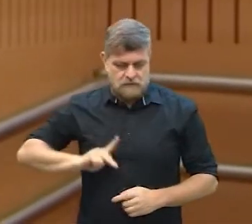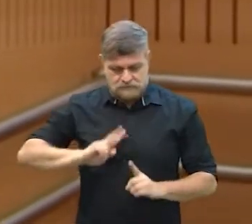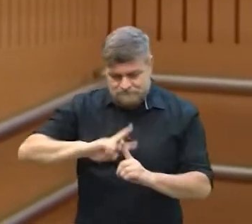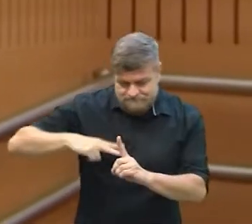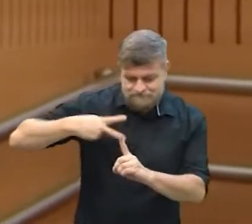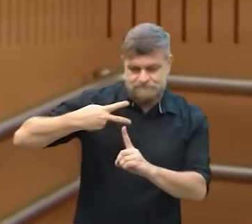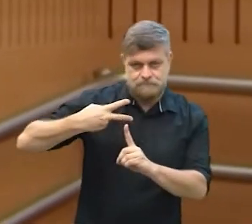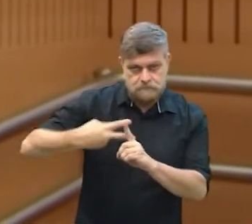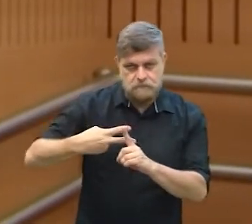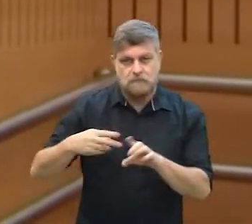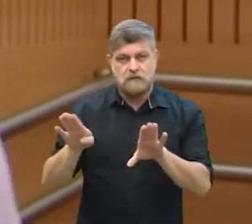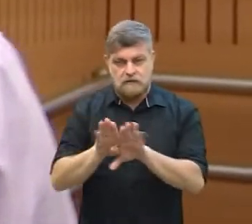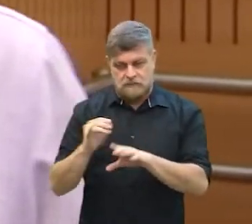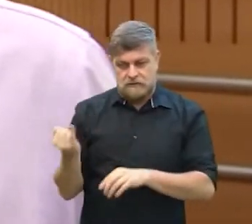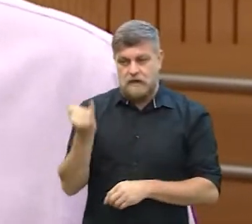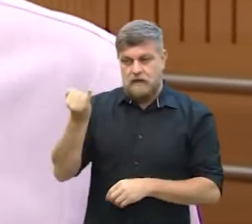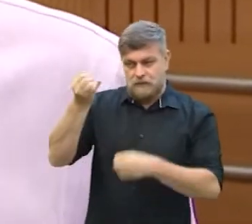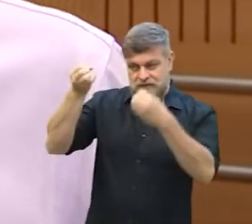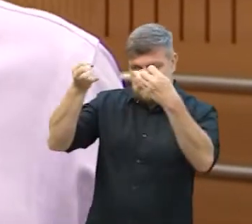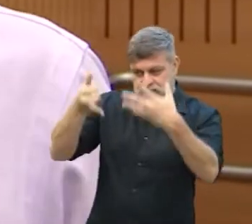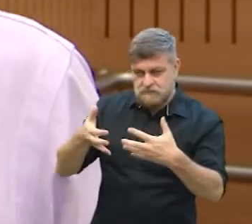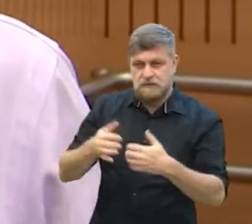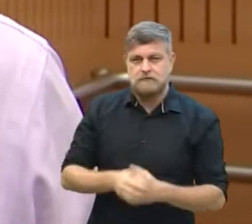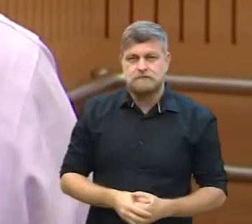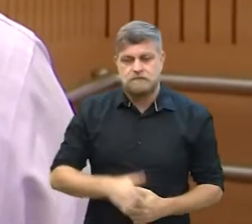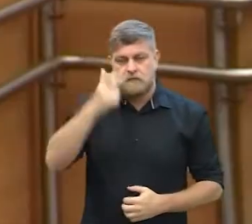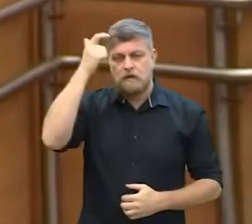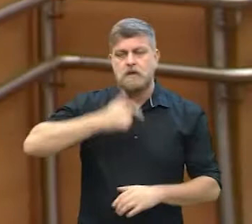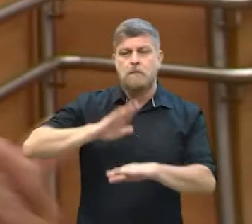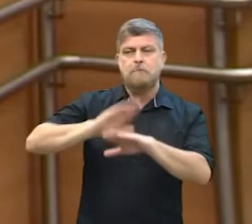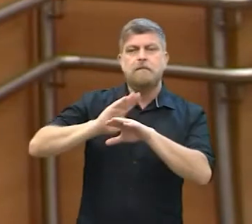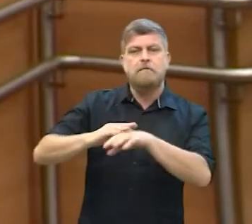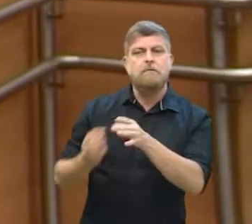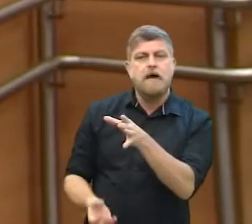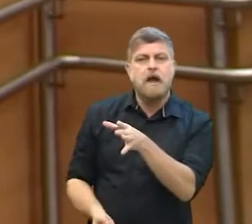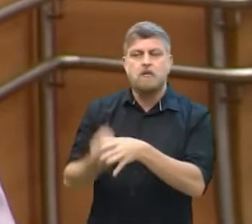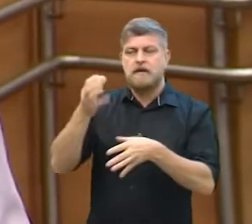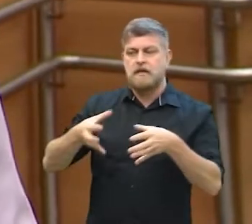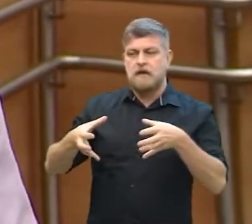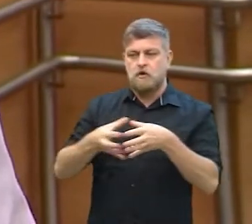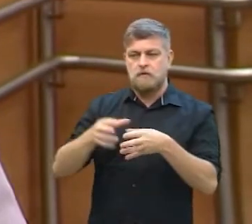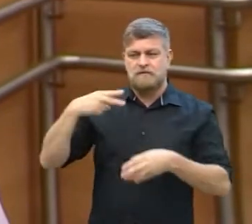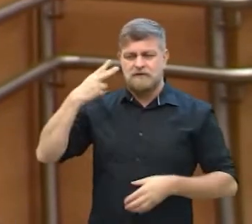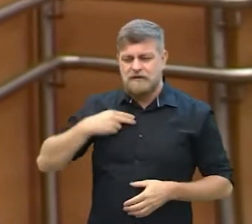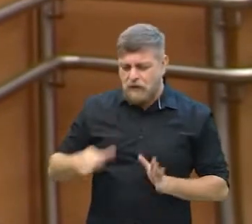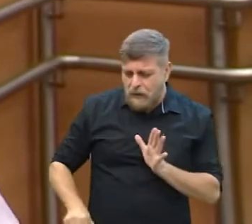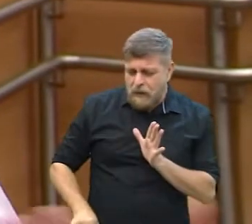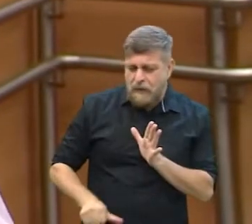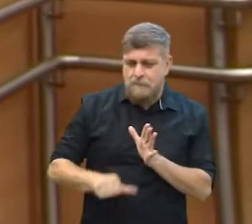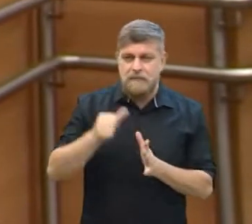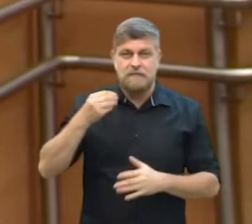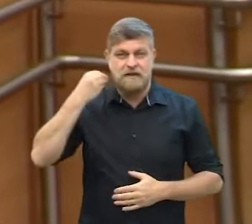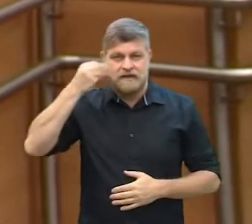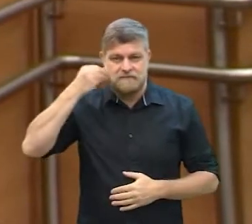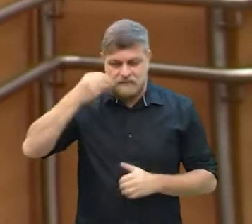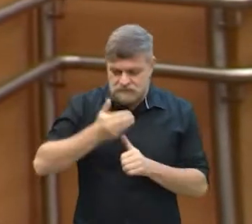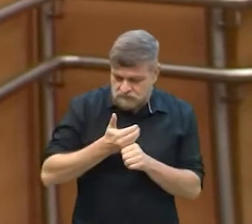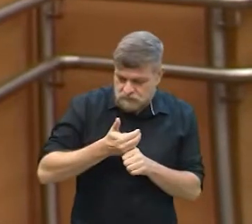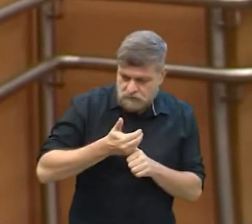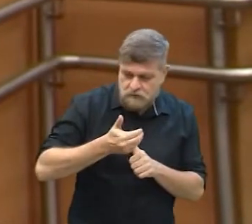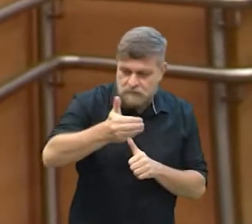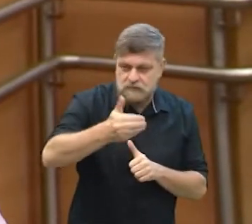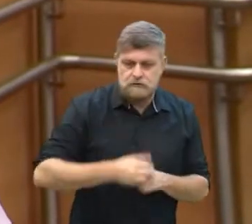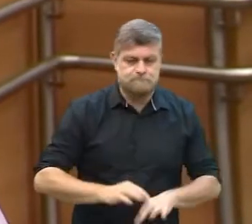reeleito presidente, fala da importância desta comissão. Criei essa comissão no primeiro ano do meu